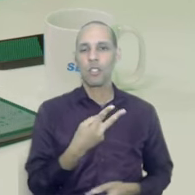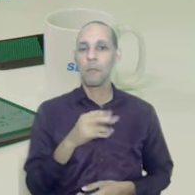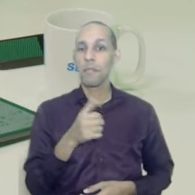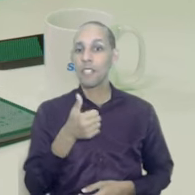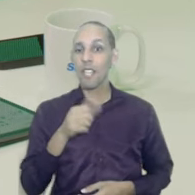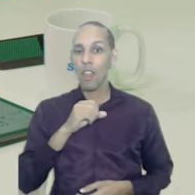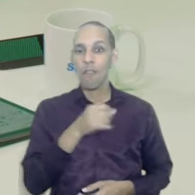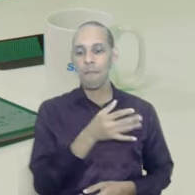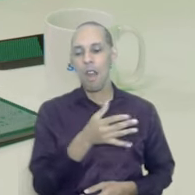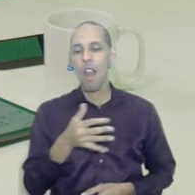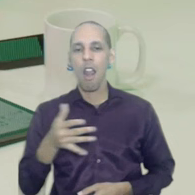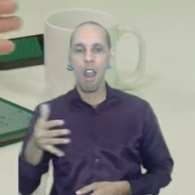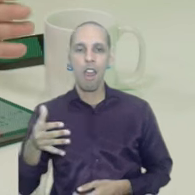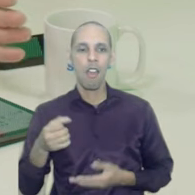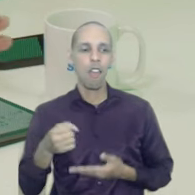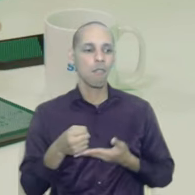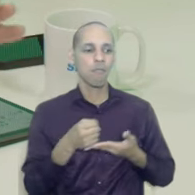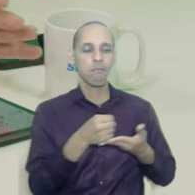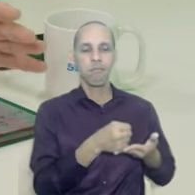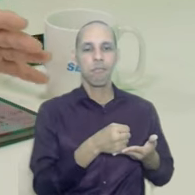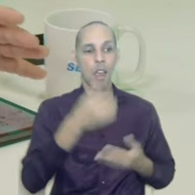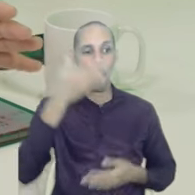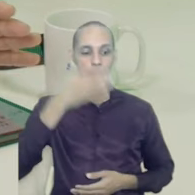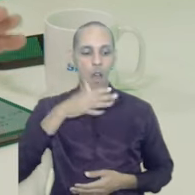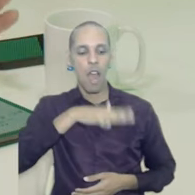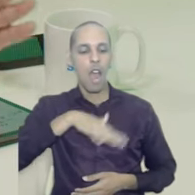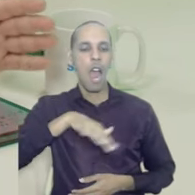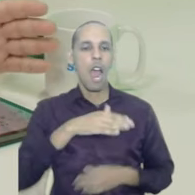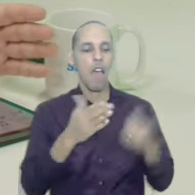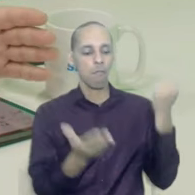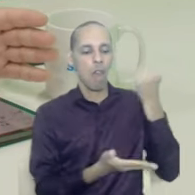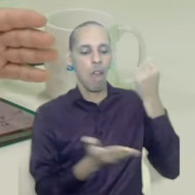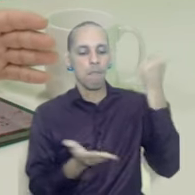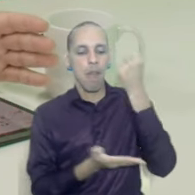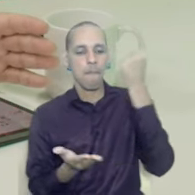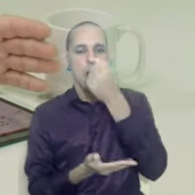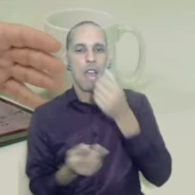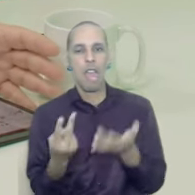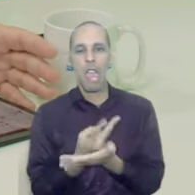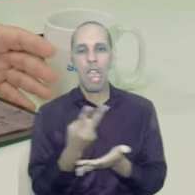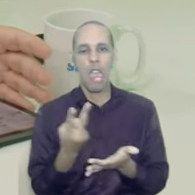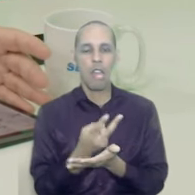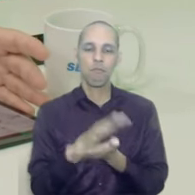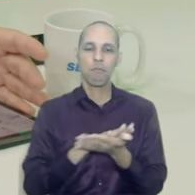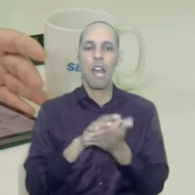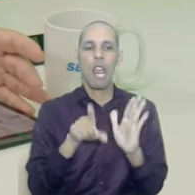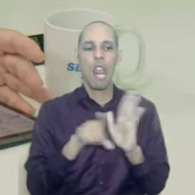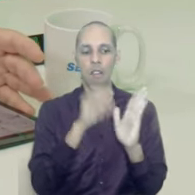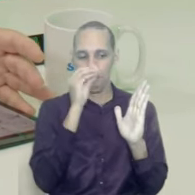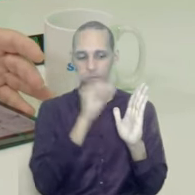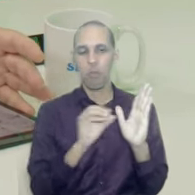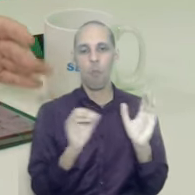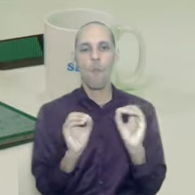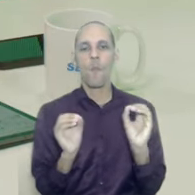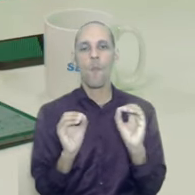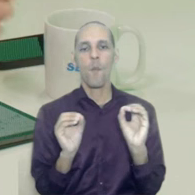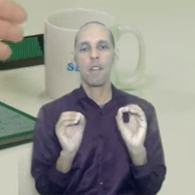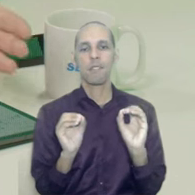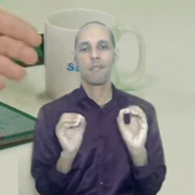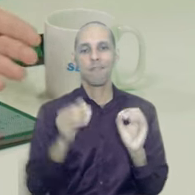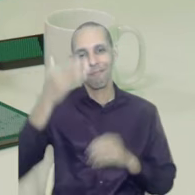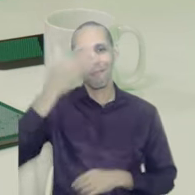com isso eu tô comprovando olha essa área não sofreu desmatamento nem legal ou ilegal eh a